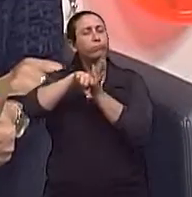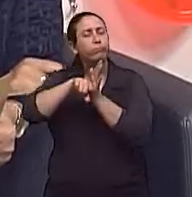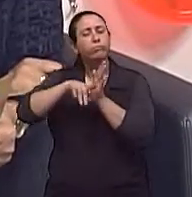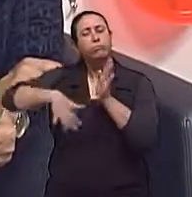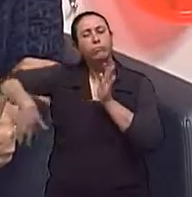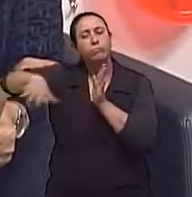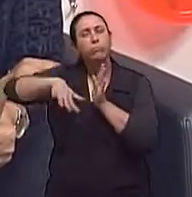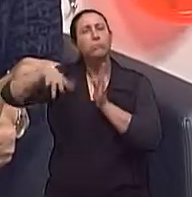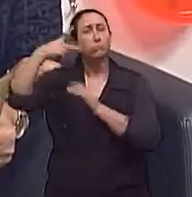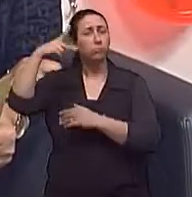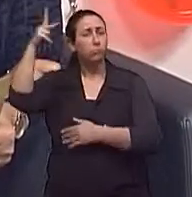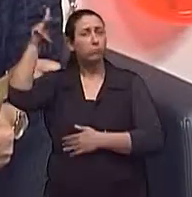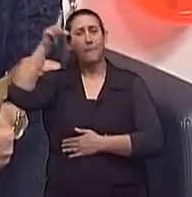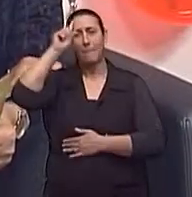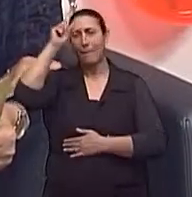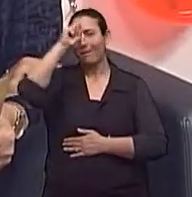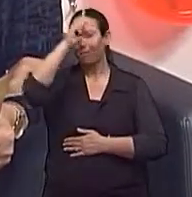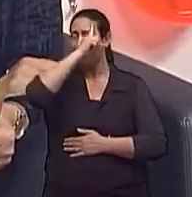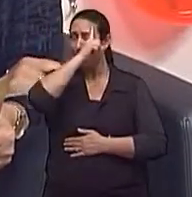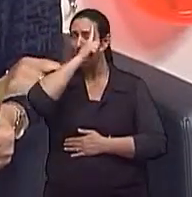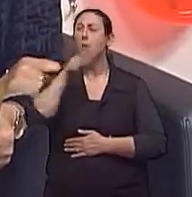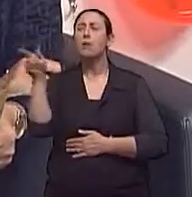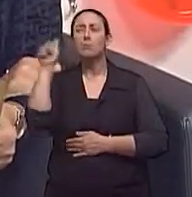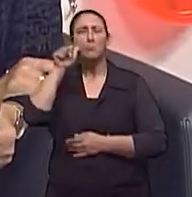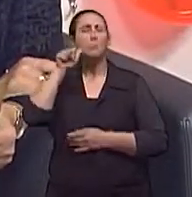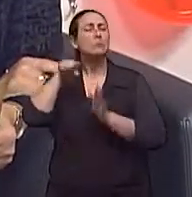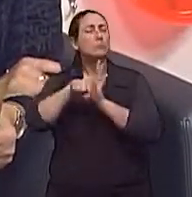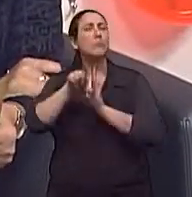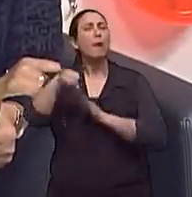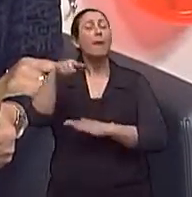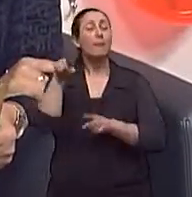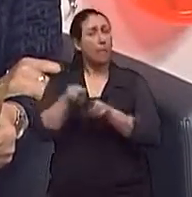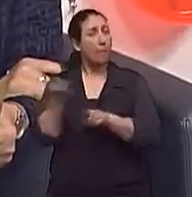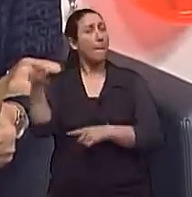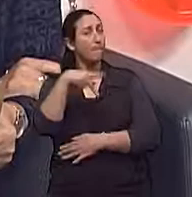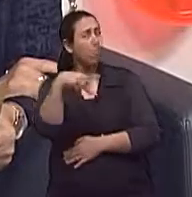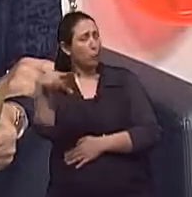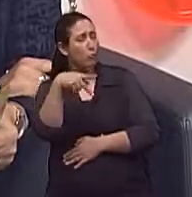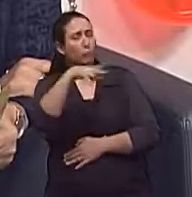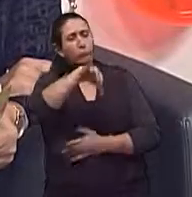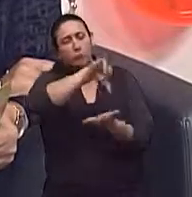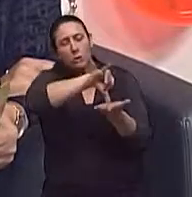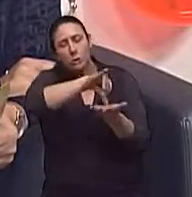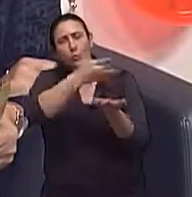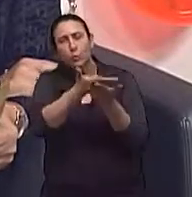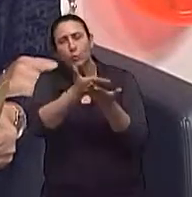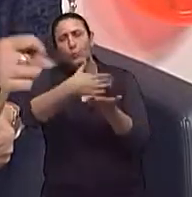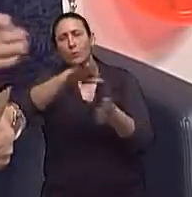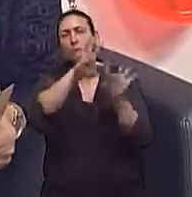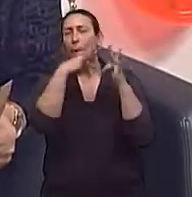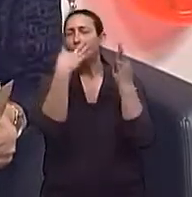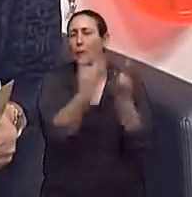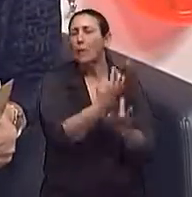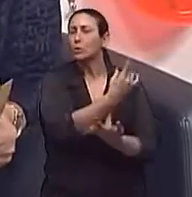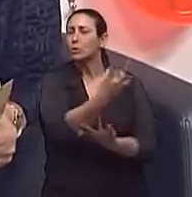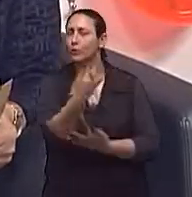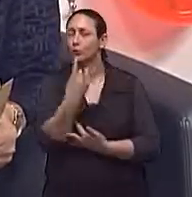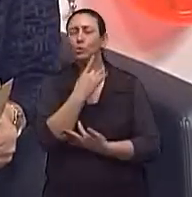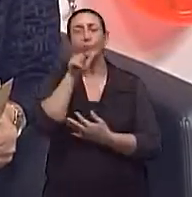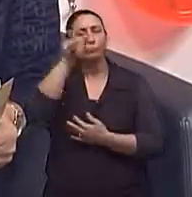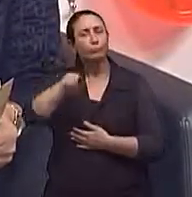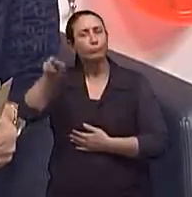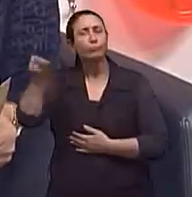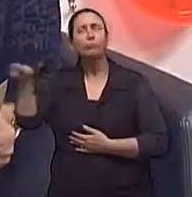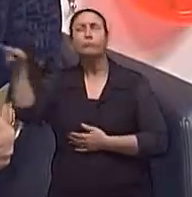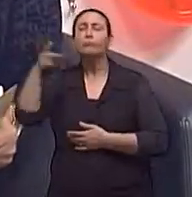pela Universidade autônoma de Madrid também a professora no Centro de Estudos da família e do indivíduo a gente está